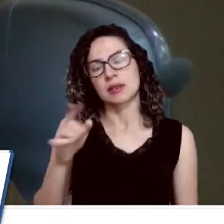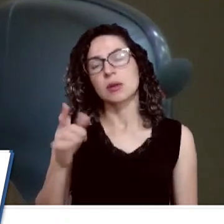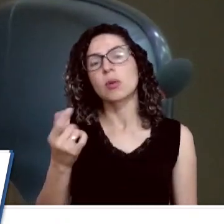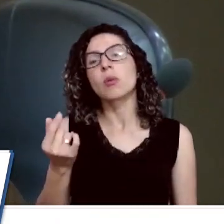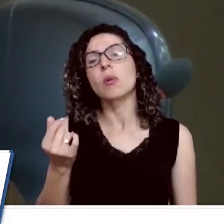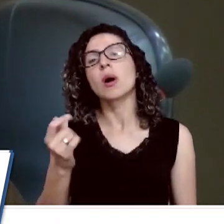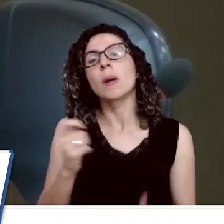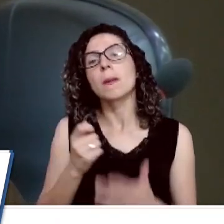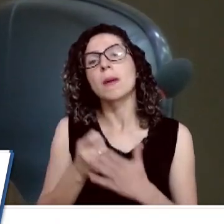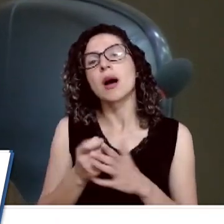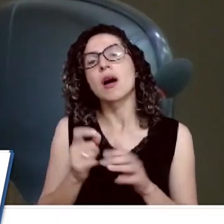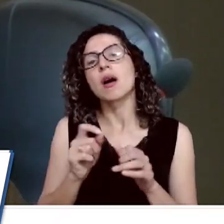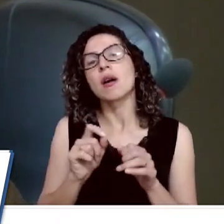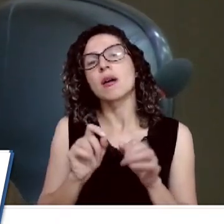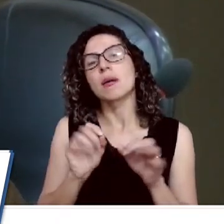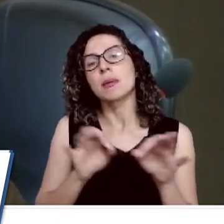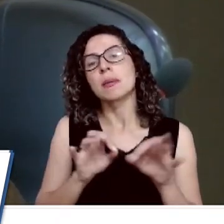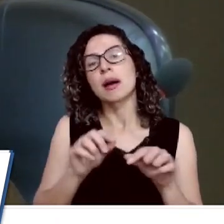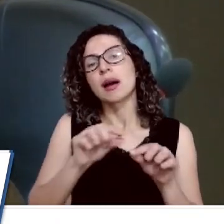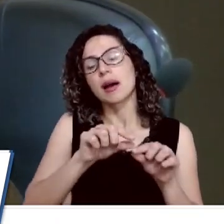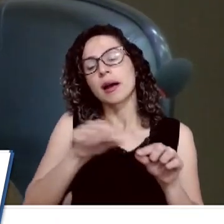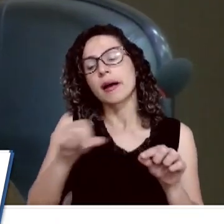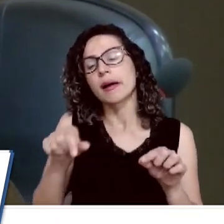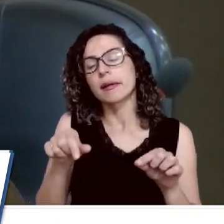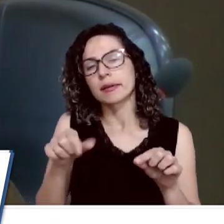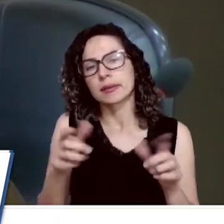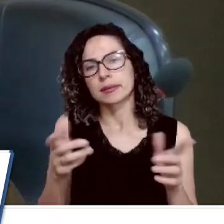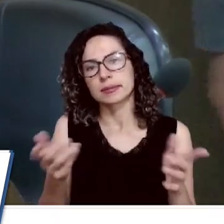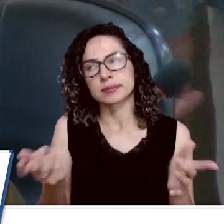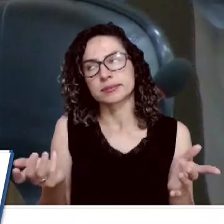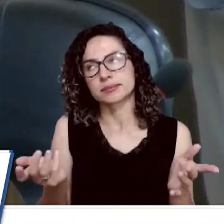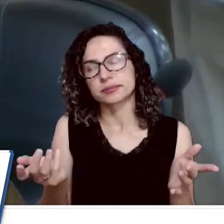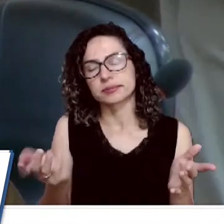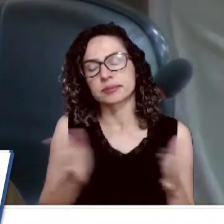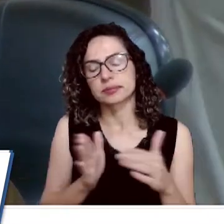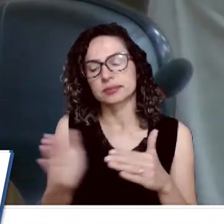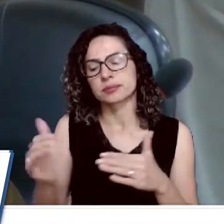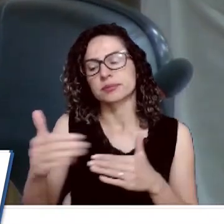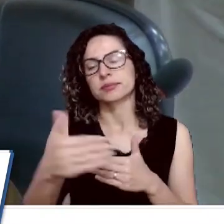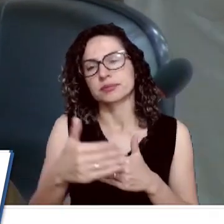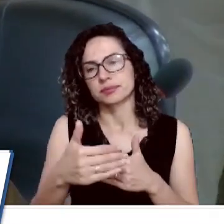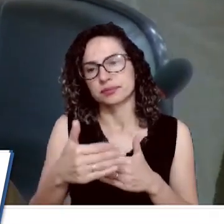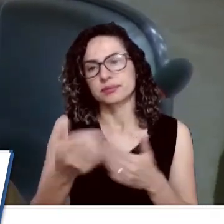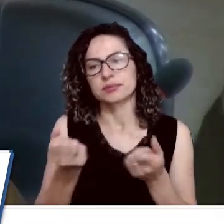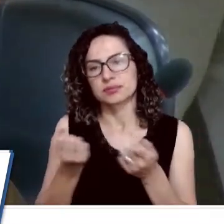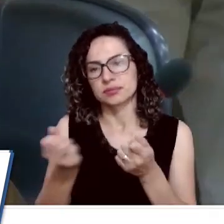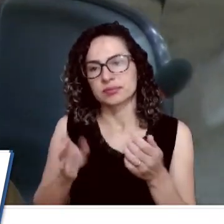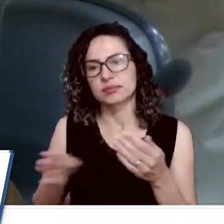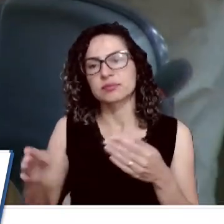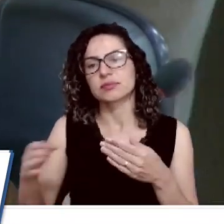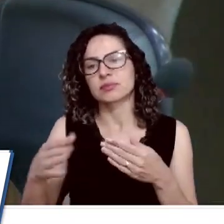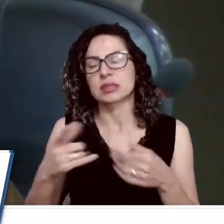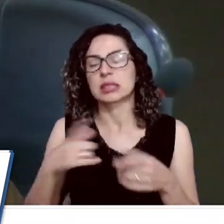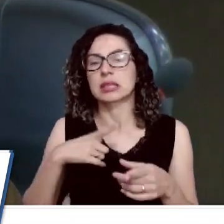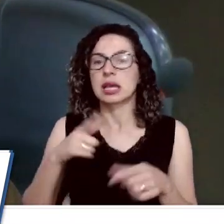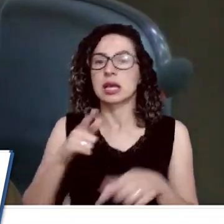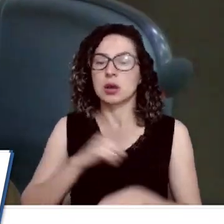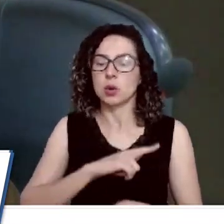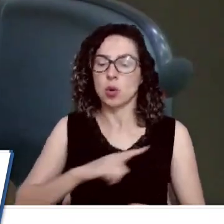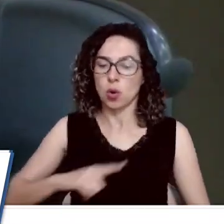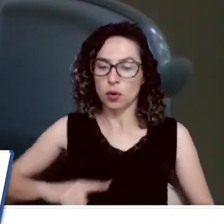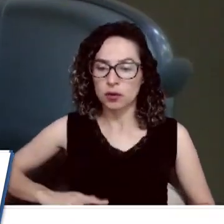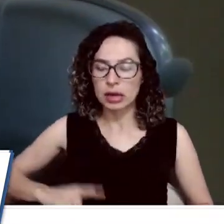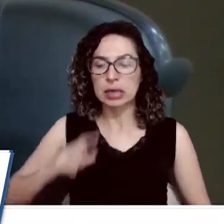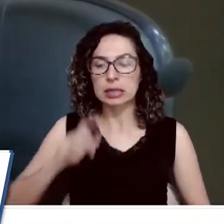Precisava fazer uma alça. Entendeu? Porque há uma... O governo tem interesse, e nós